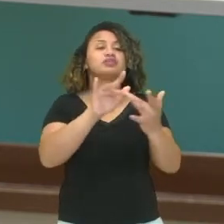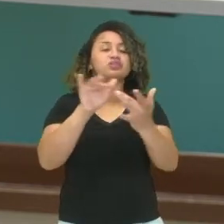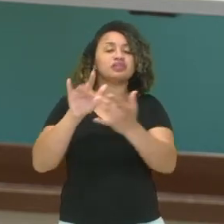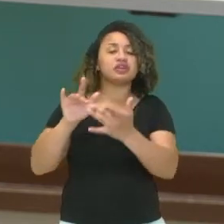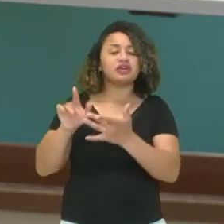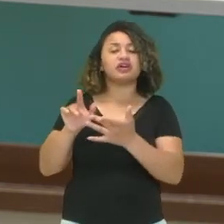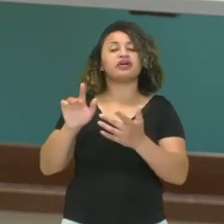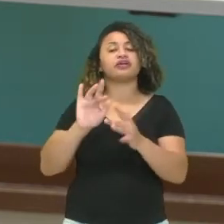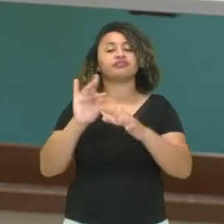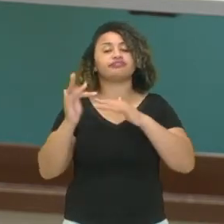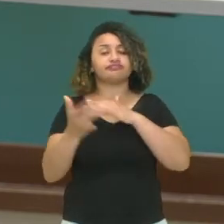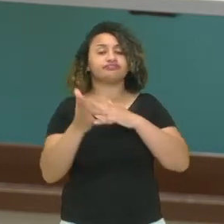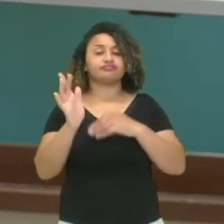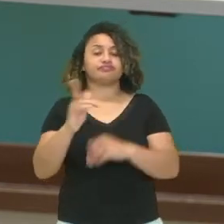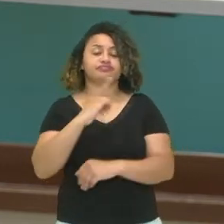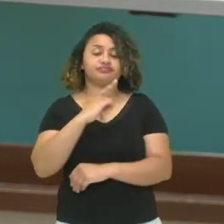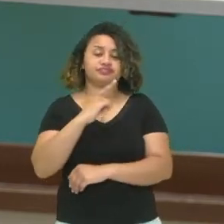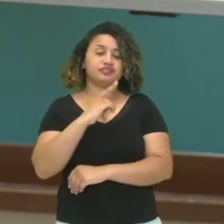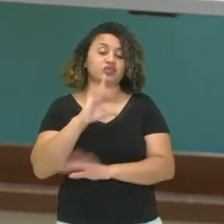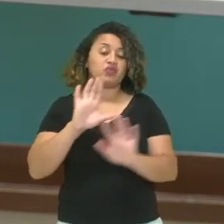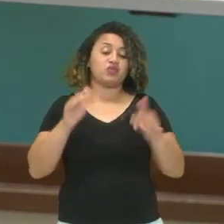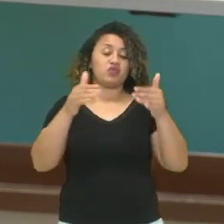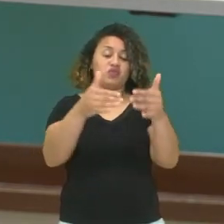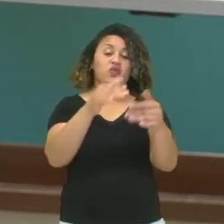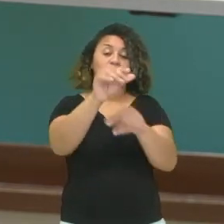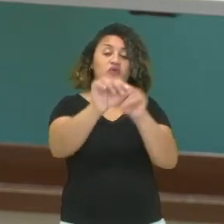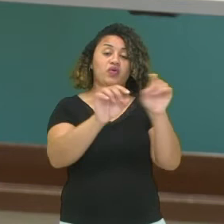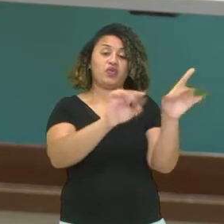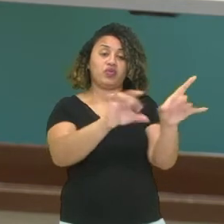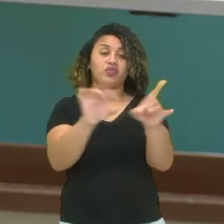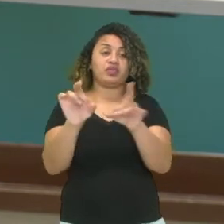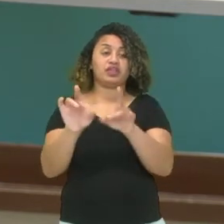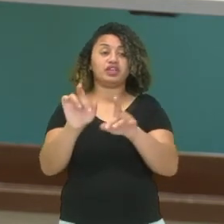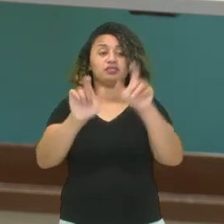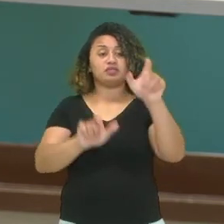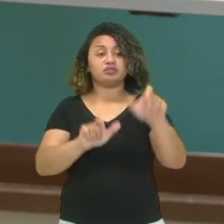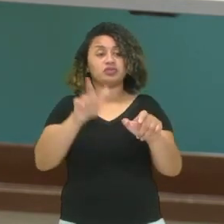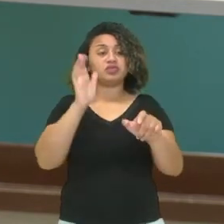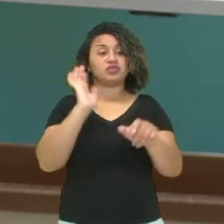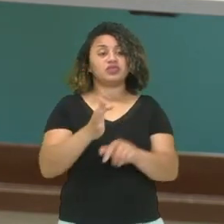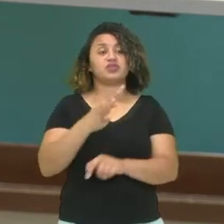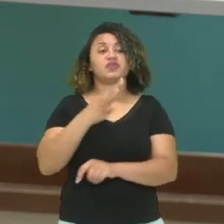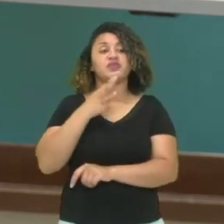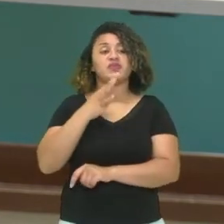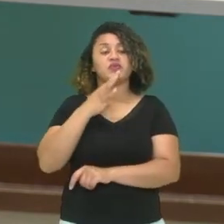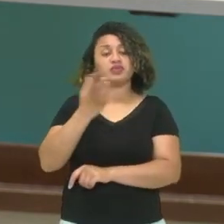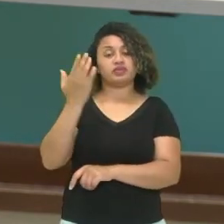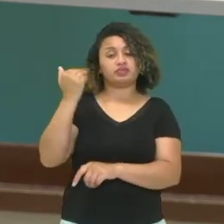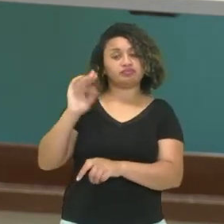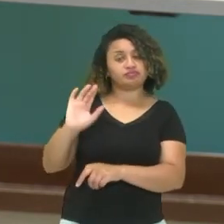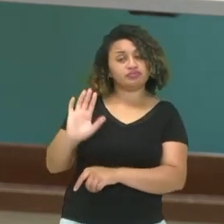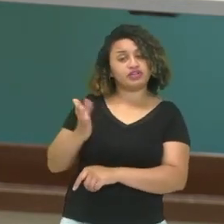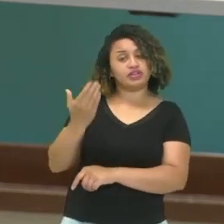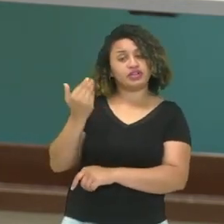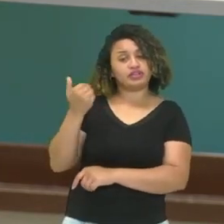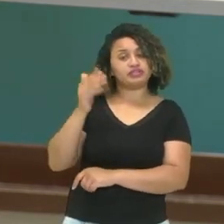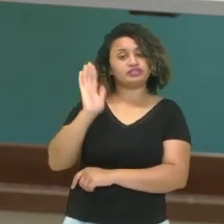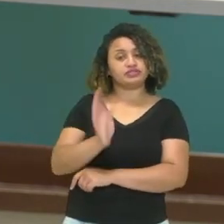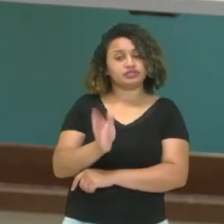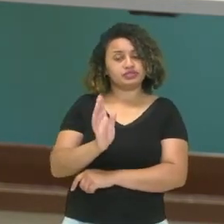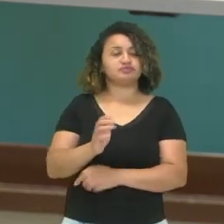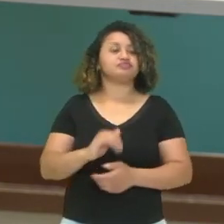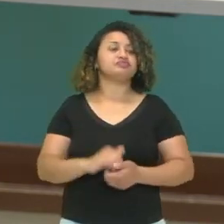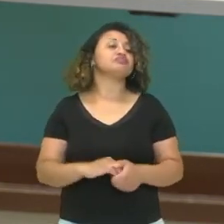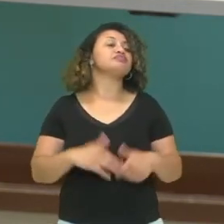social que elas próprias tinham. Então o foco era vender para as pessoas que elas já conheciam inicialmente, né? Então, para